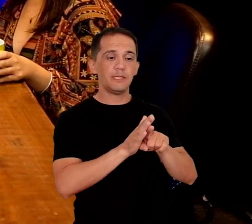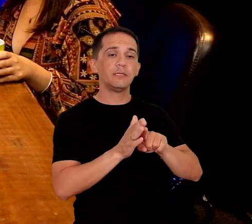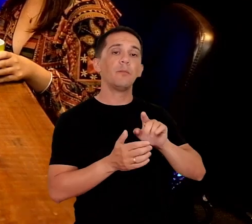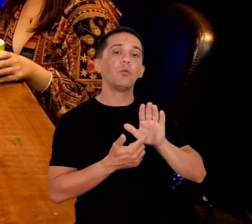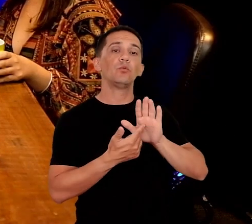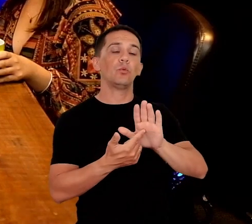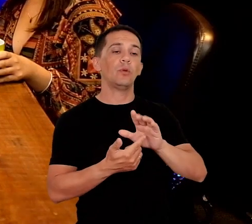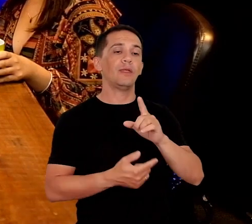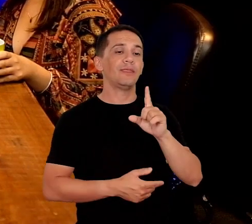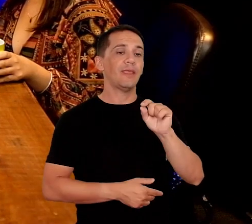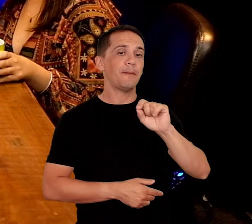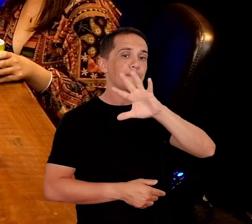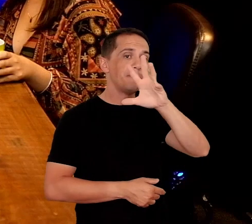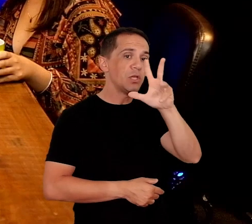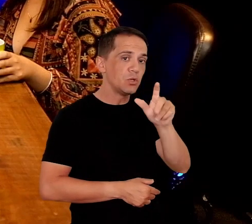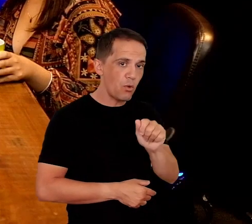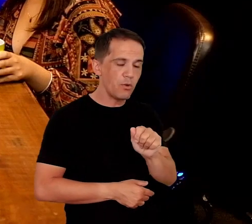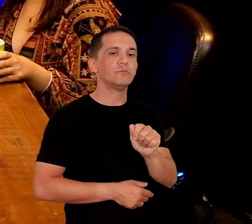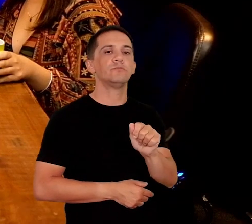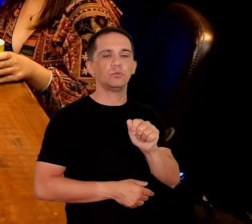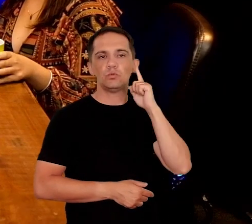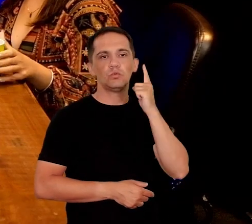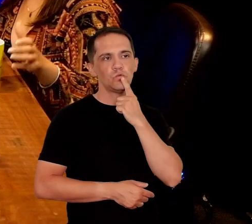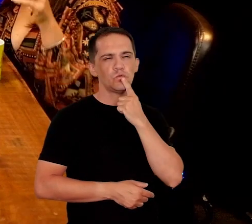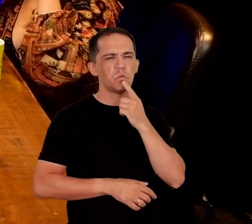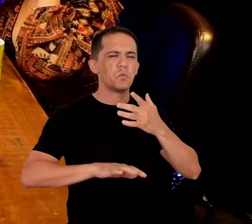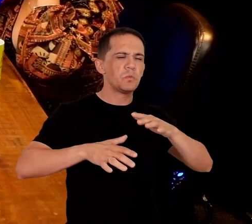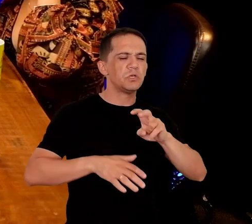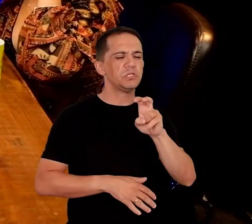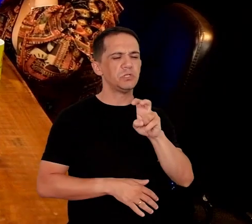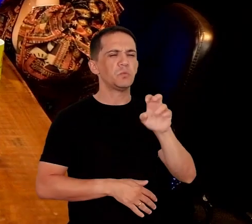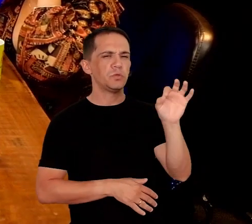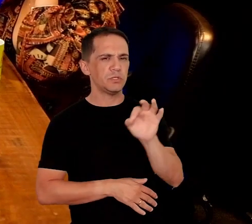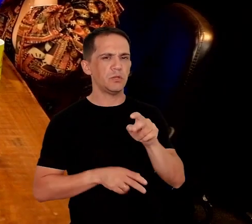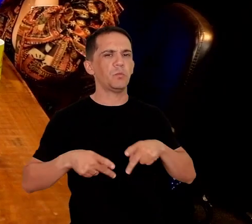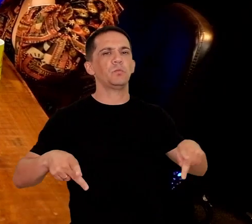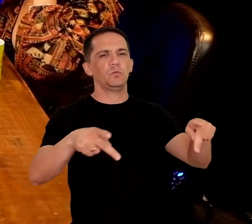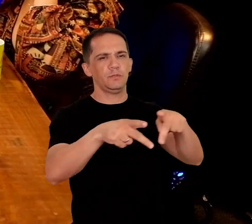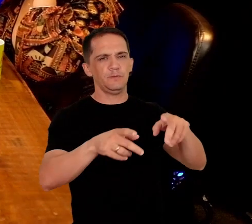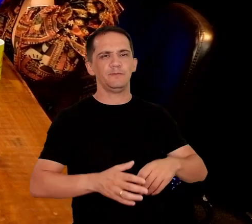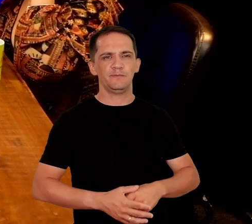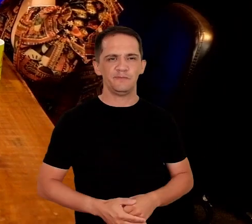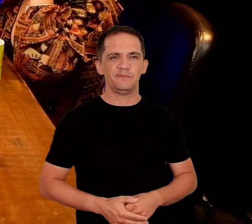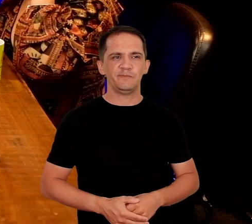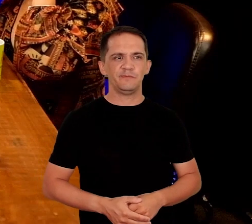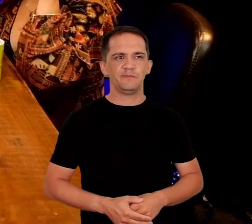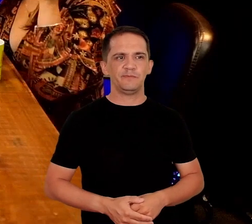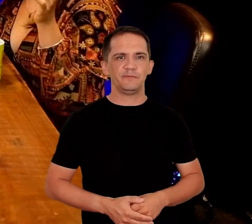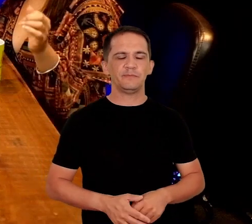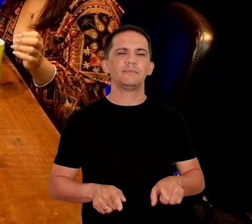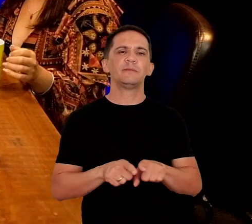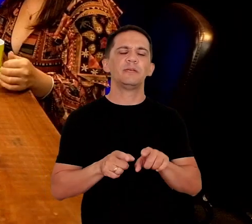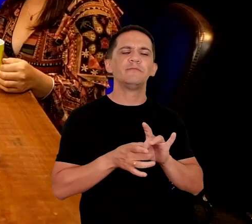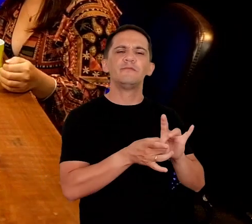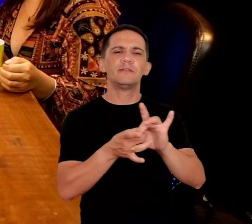Rio Grande do Sul, segundo a FENEIS, estima-se que tenha um pouco mais de 600